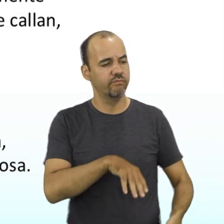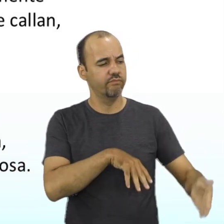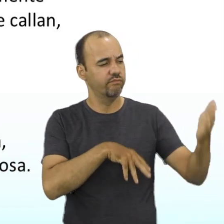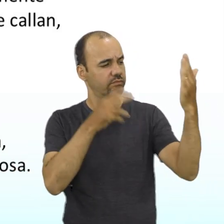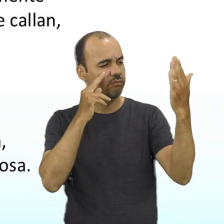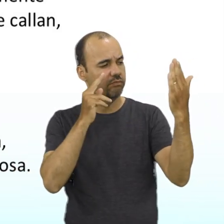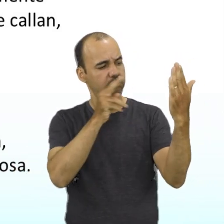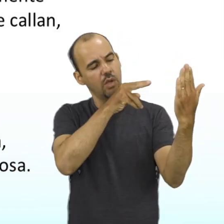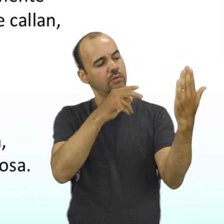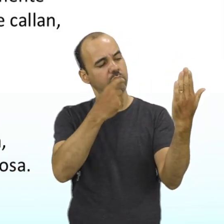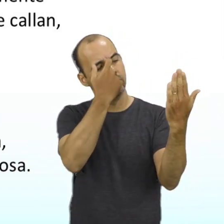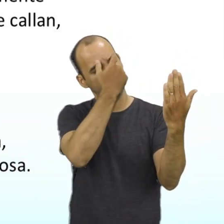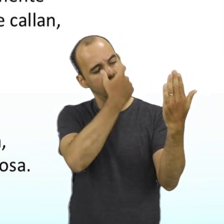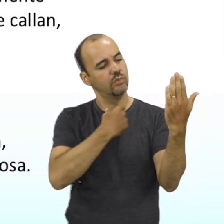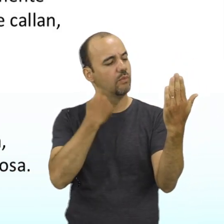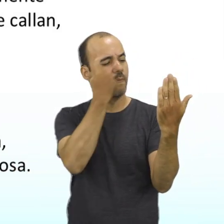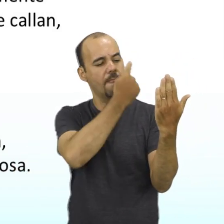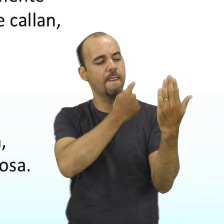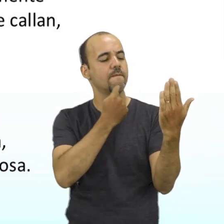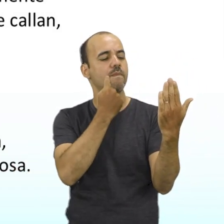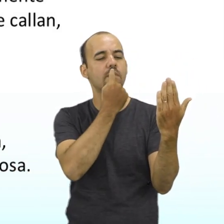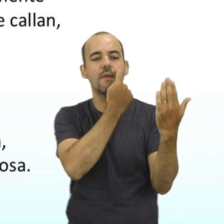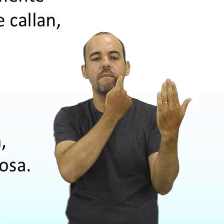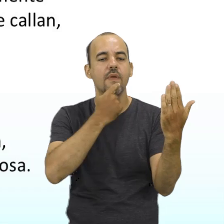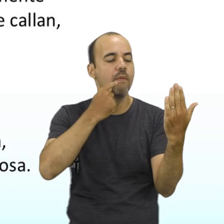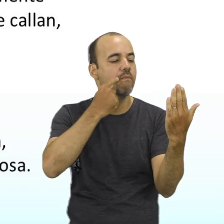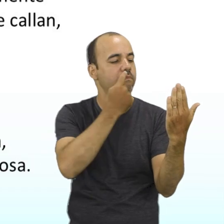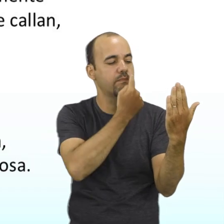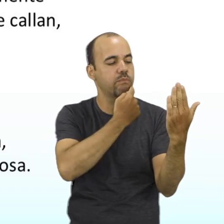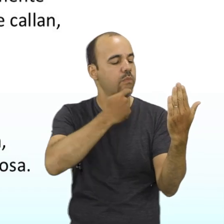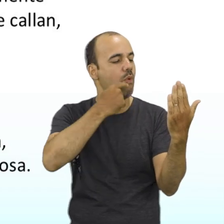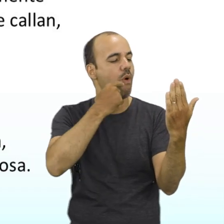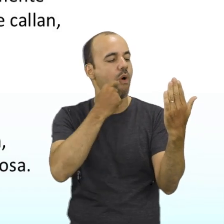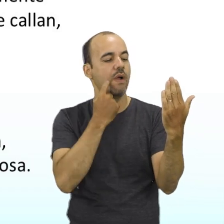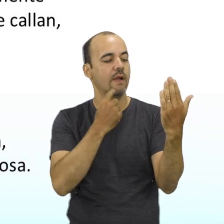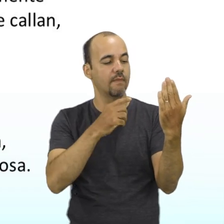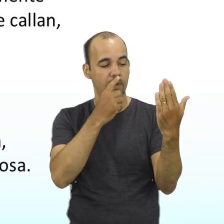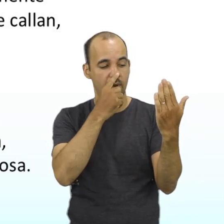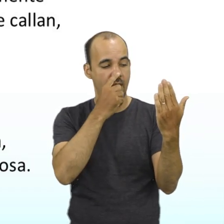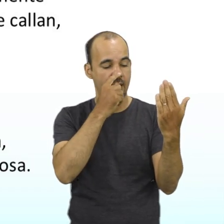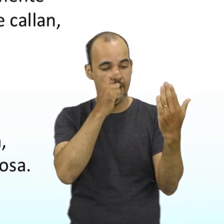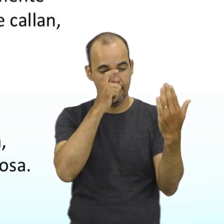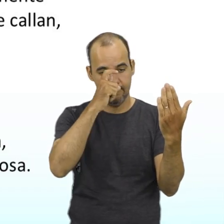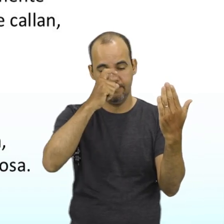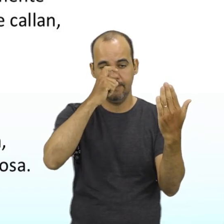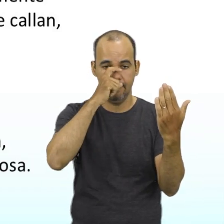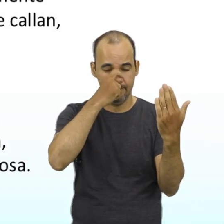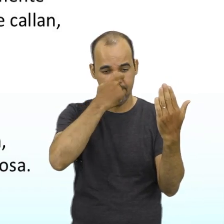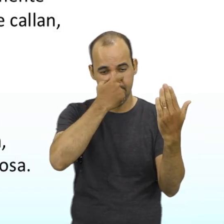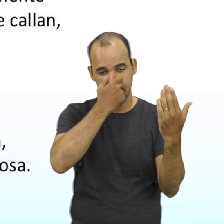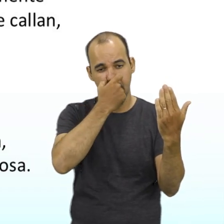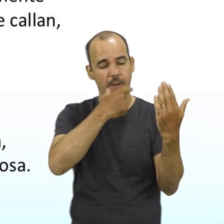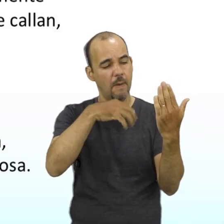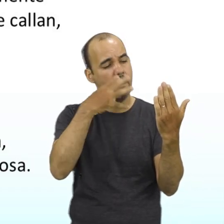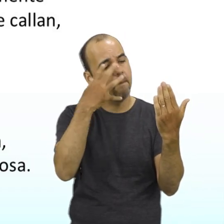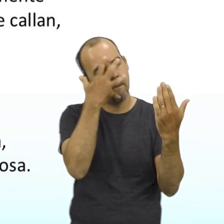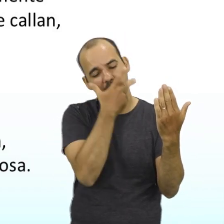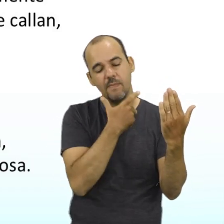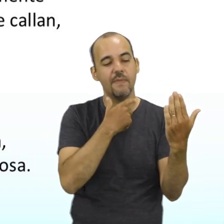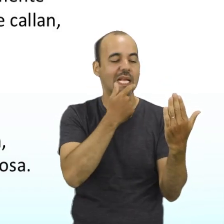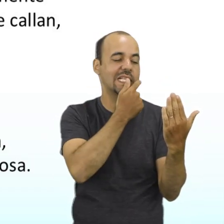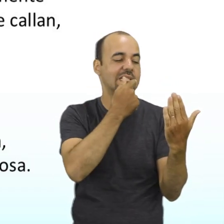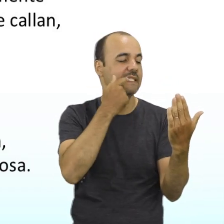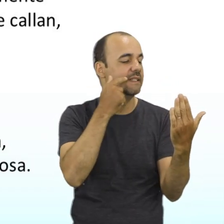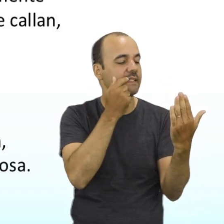meu rosto no espelho com a minha boca que é rotundamente grande, meu nariz que é hermoso, né, que é bonito, meus